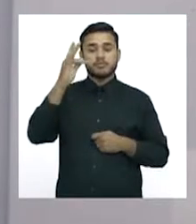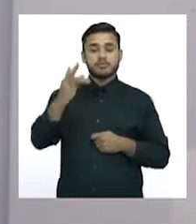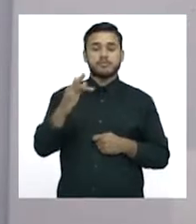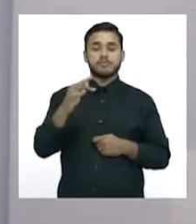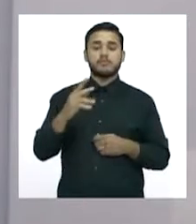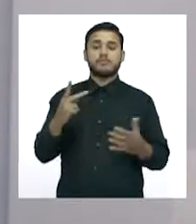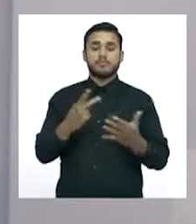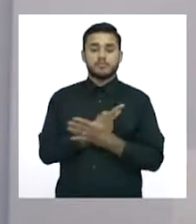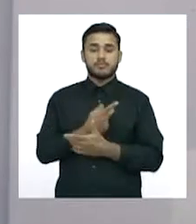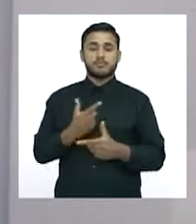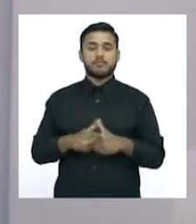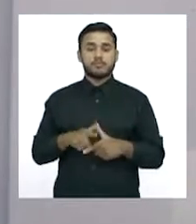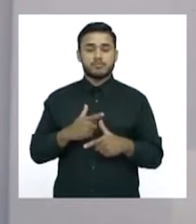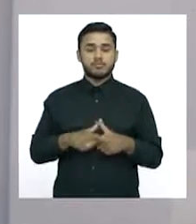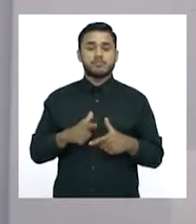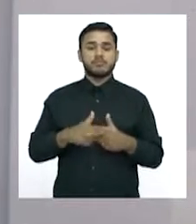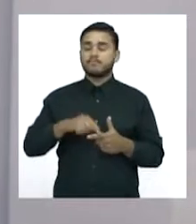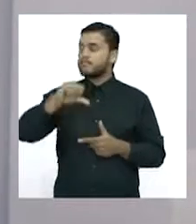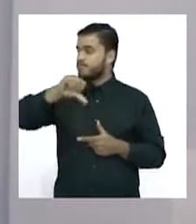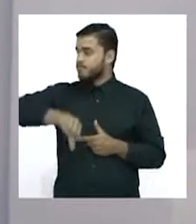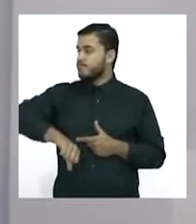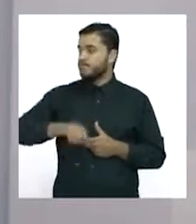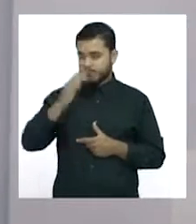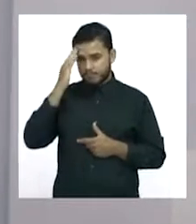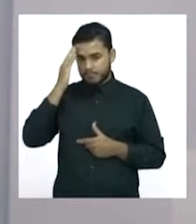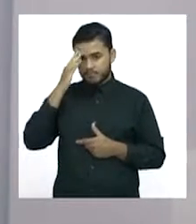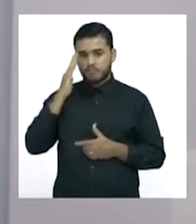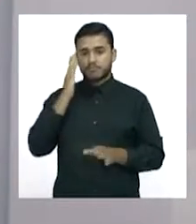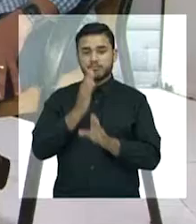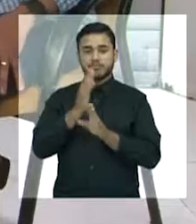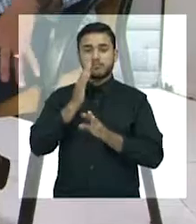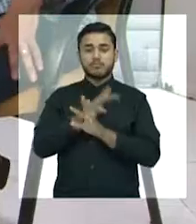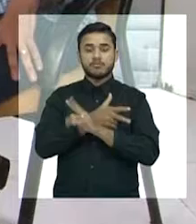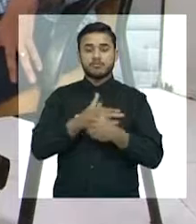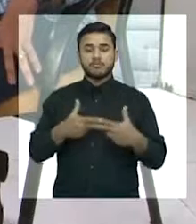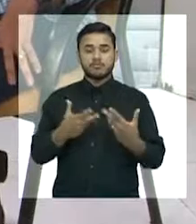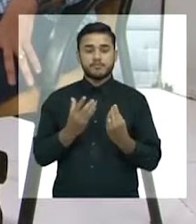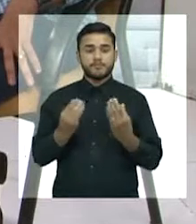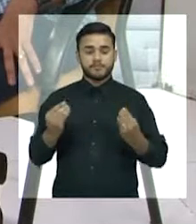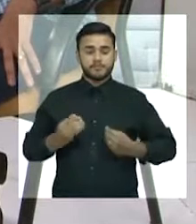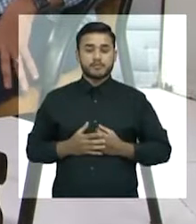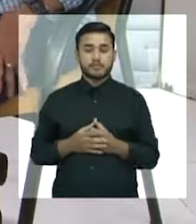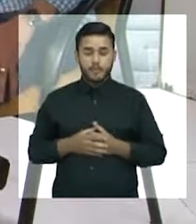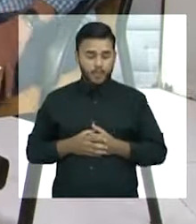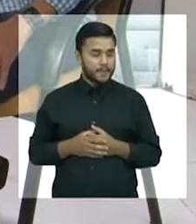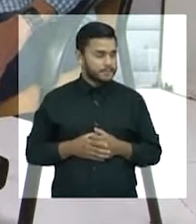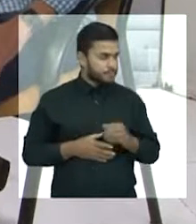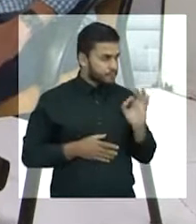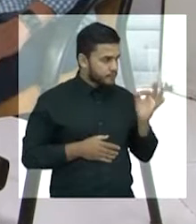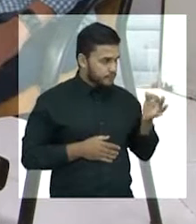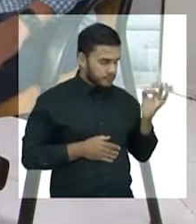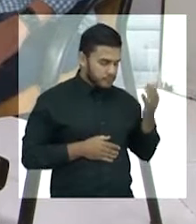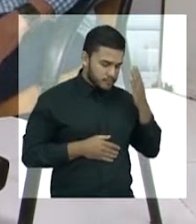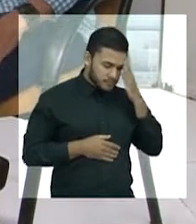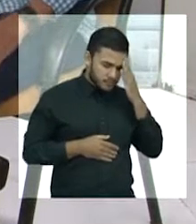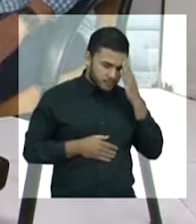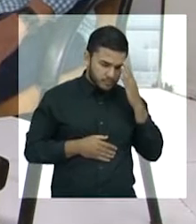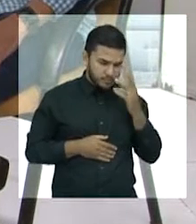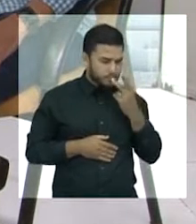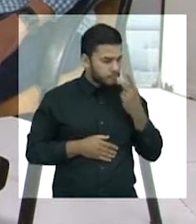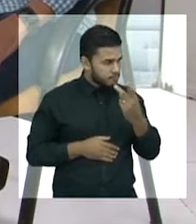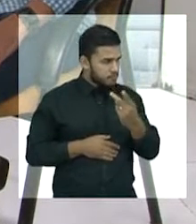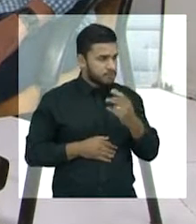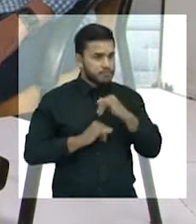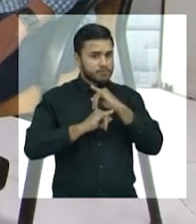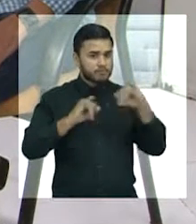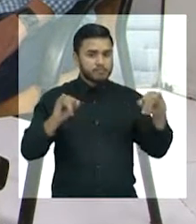pode ter problemas cada vez mais graves pelo quantitativo de animais. Exatamente. Então, só para concluir, eu gostaria que você frisasse